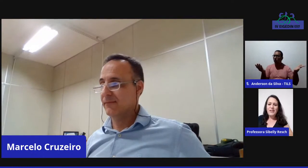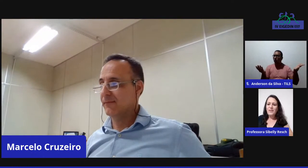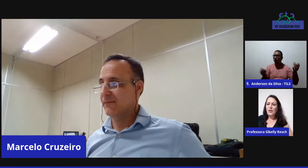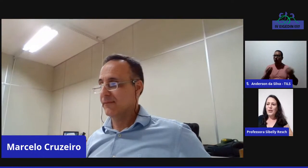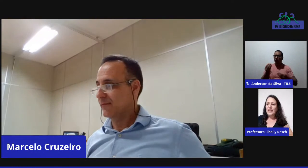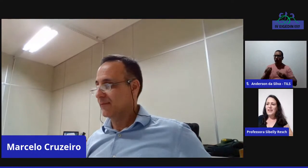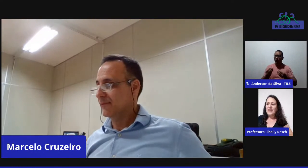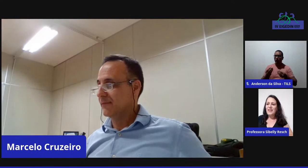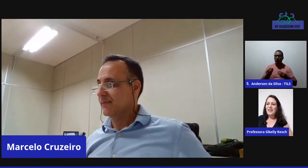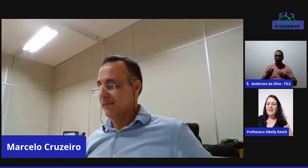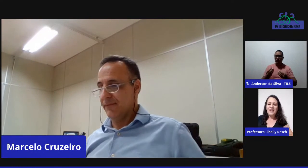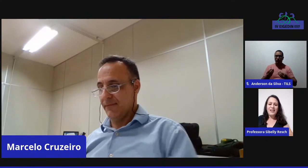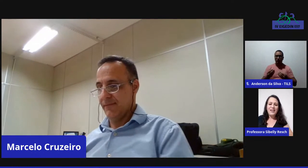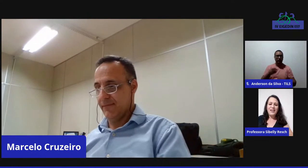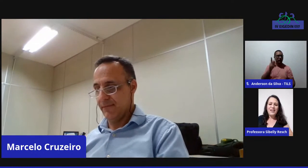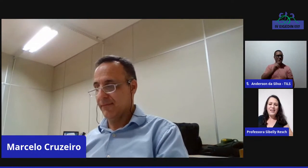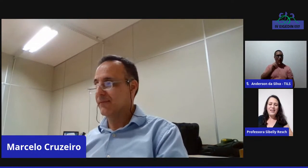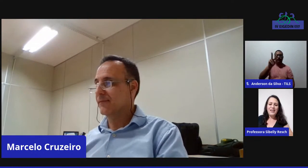Professor Vitor,